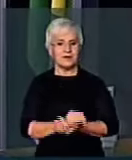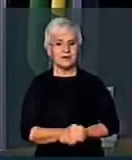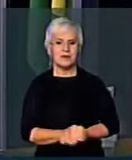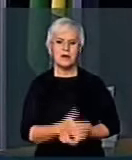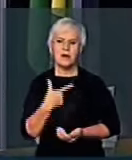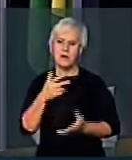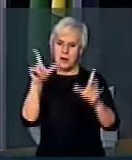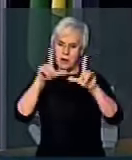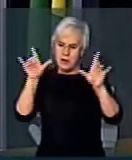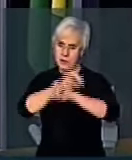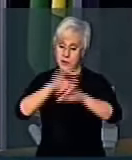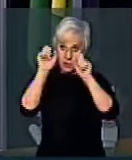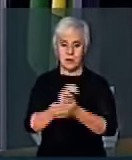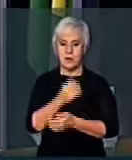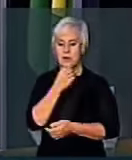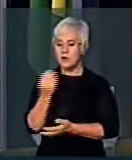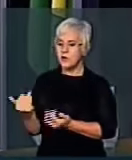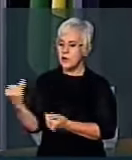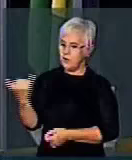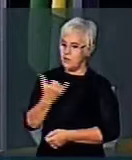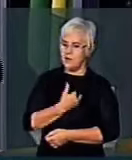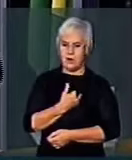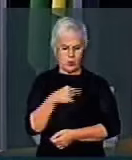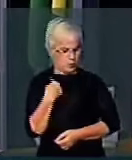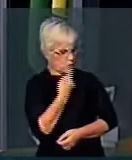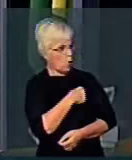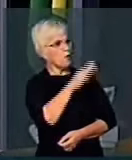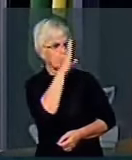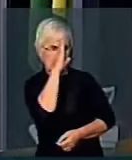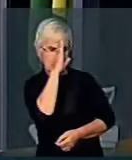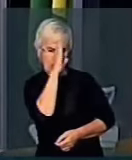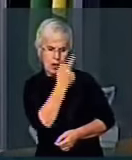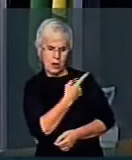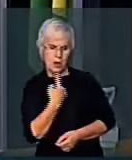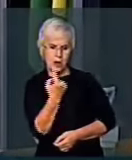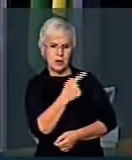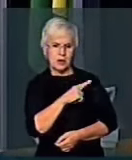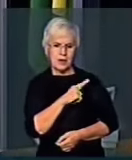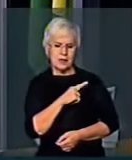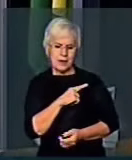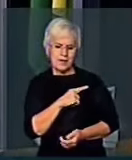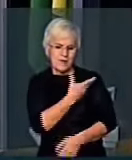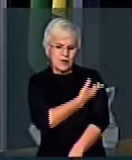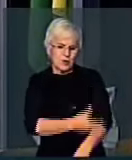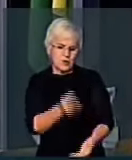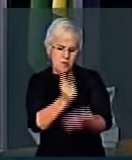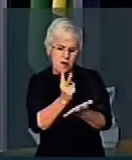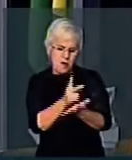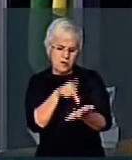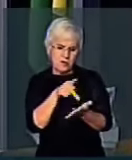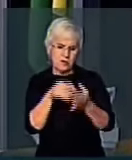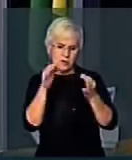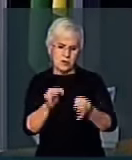gostaria que a imprensa desse atenção especial a isso, né? E ele falou, como nós militares, eu sou militar, temos a mania da coisa certa. Se eu for dormir na